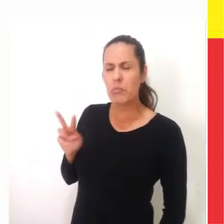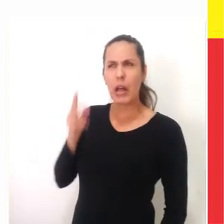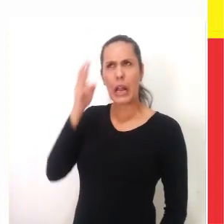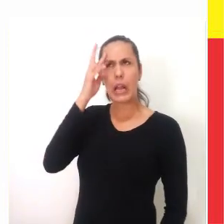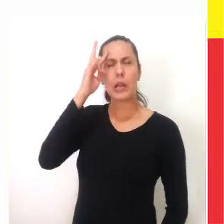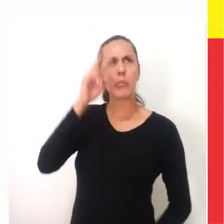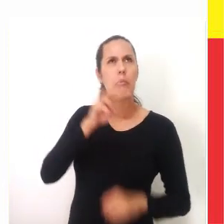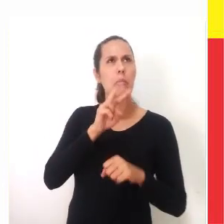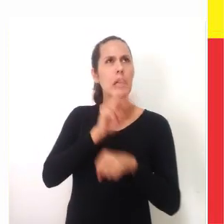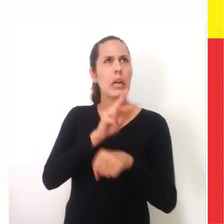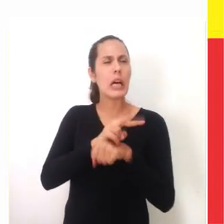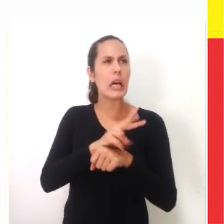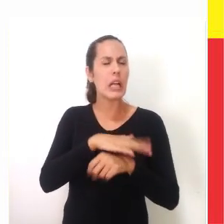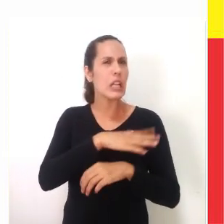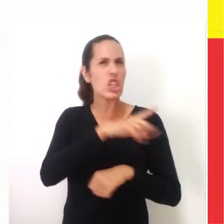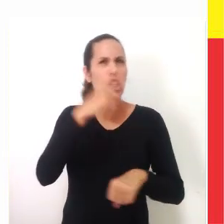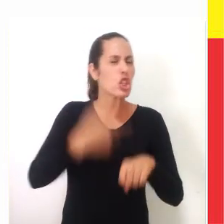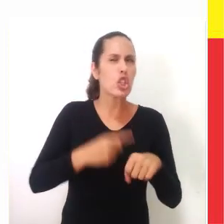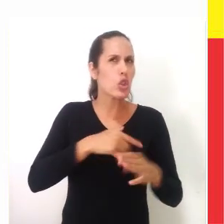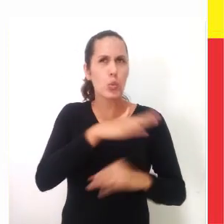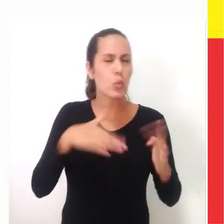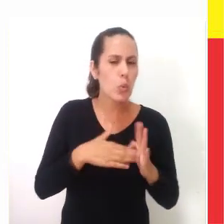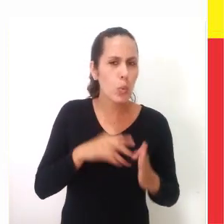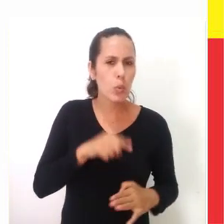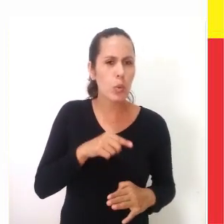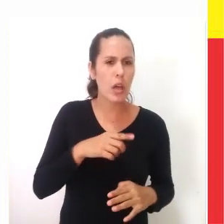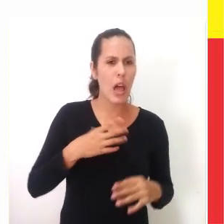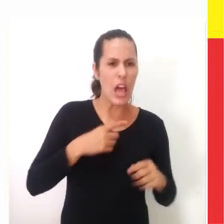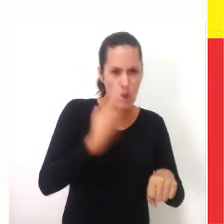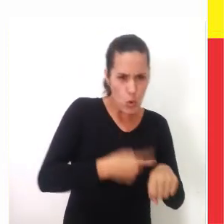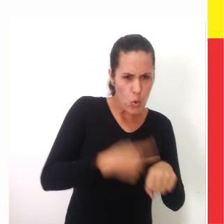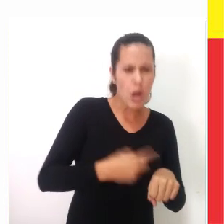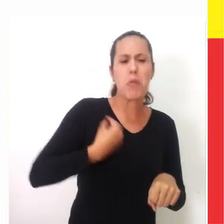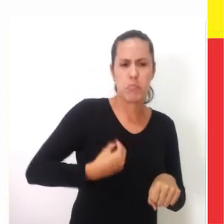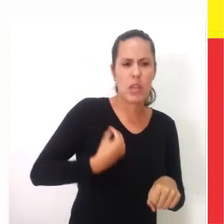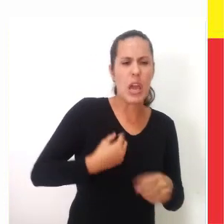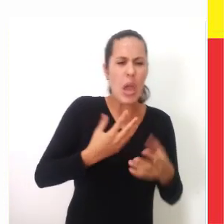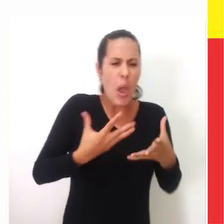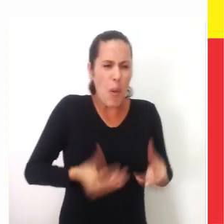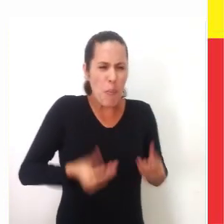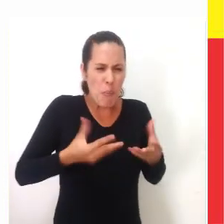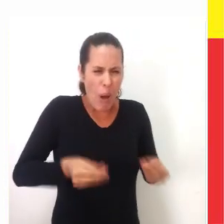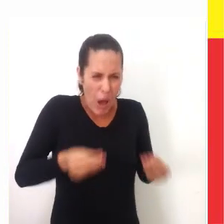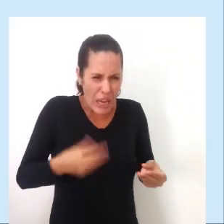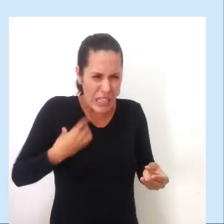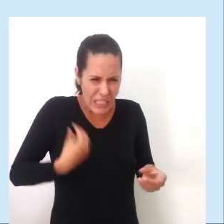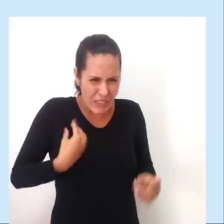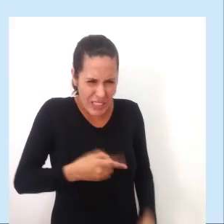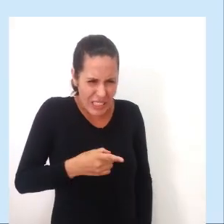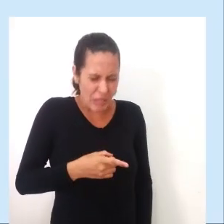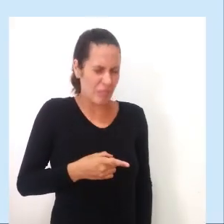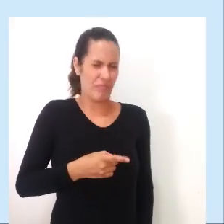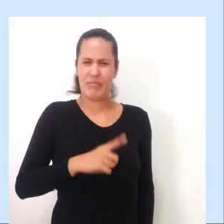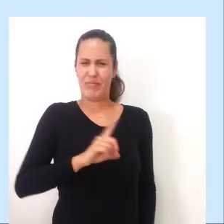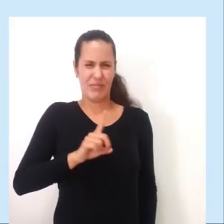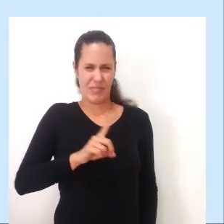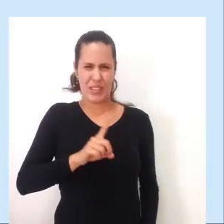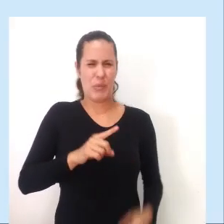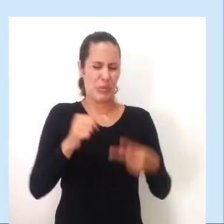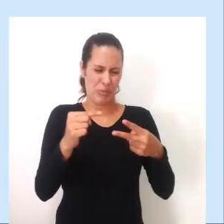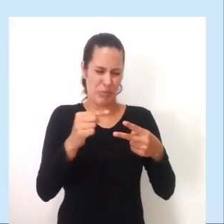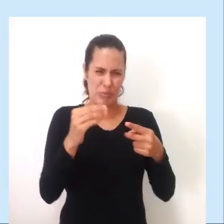olha só, tem parte dura? Tem. Tem parte mole? Não tem. Então não é total, não